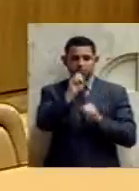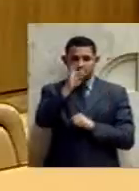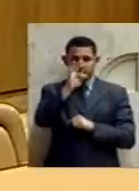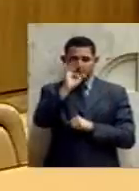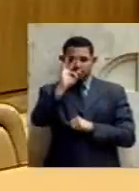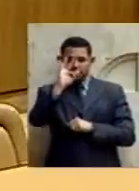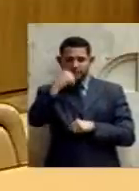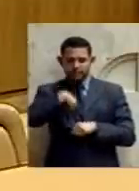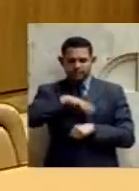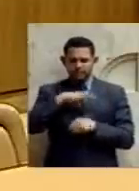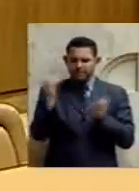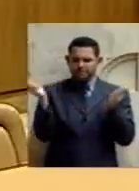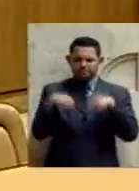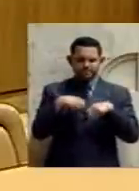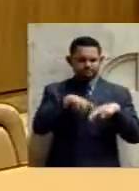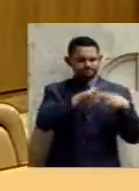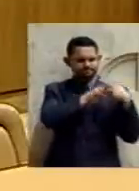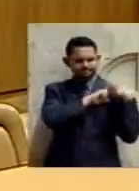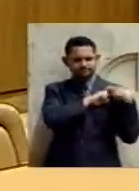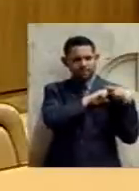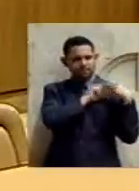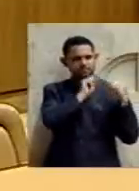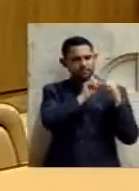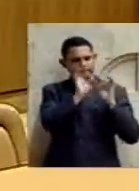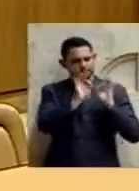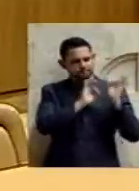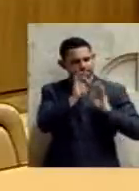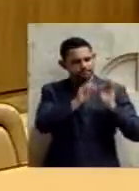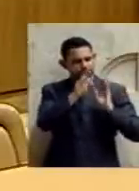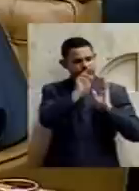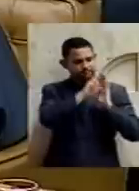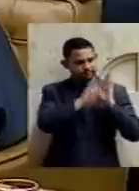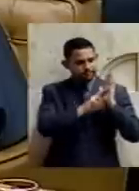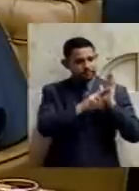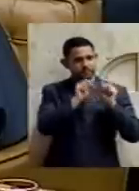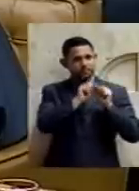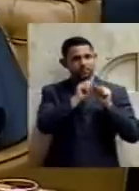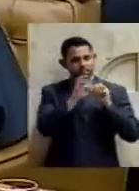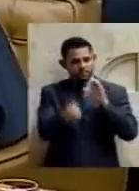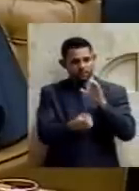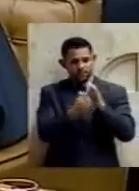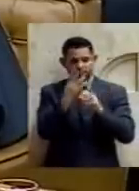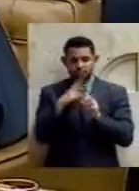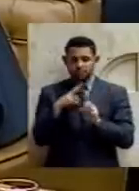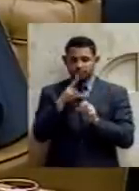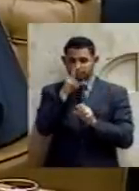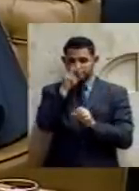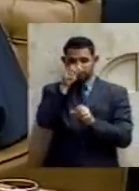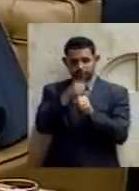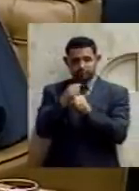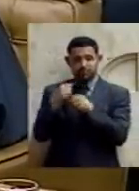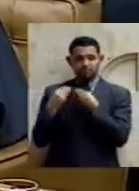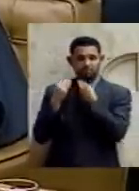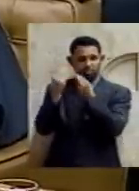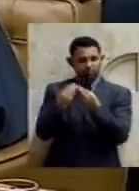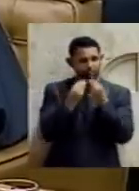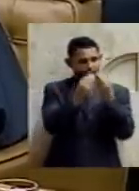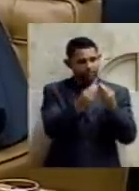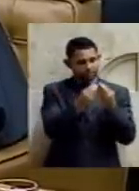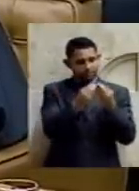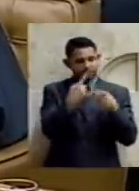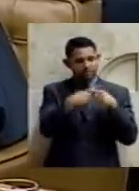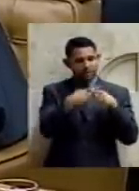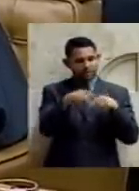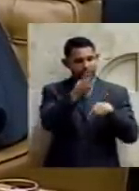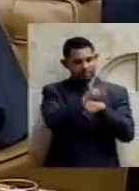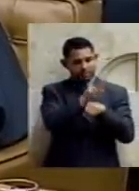responsável por decisões fundamentais para o bom funcionamento dos poderes constituídos e para o aprimoramento do